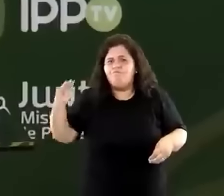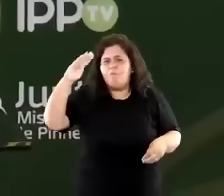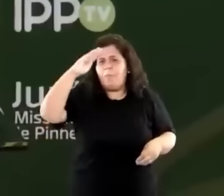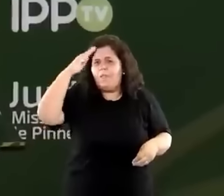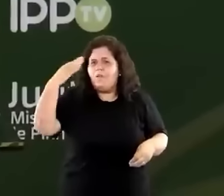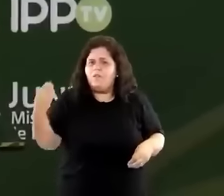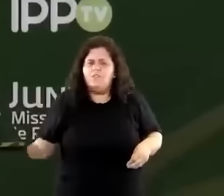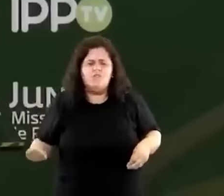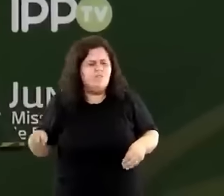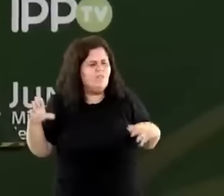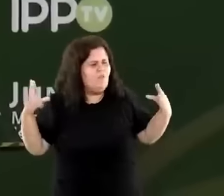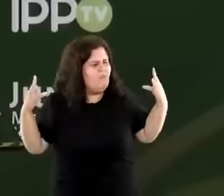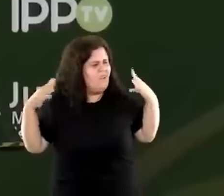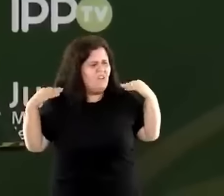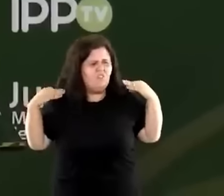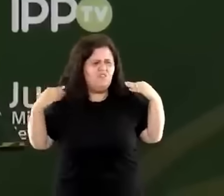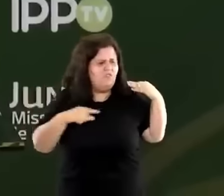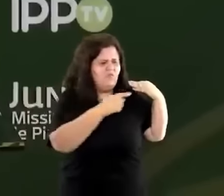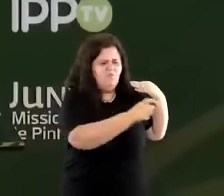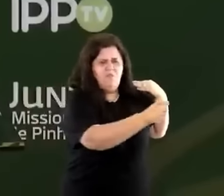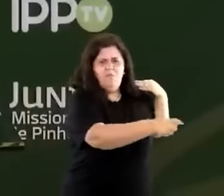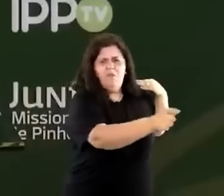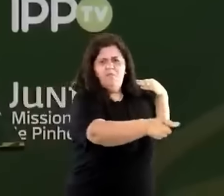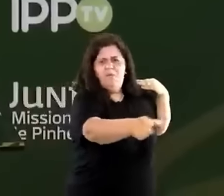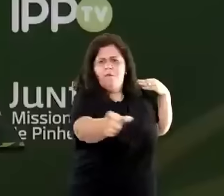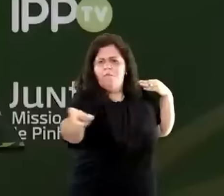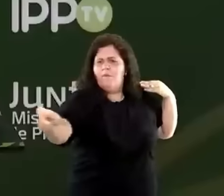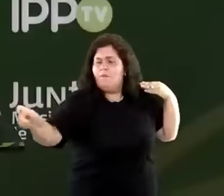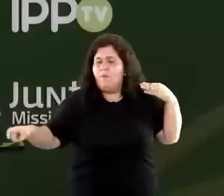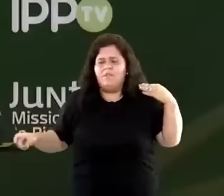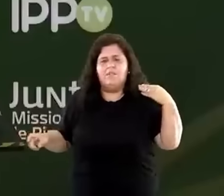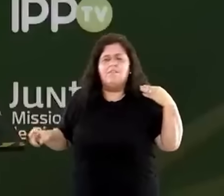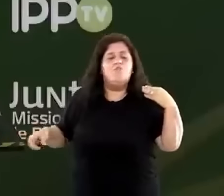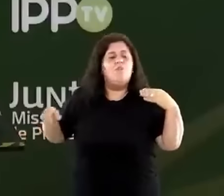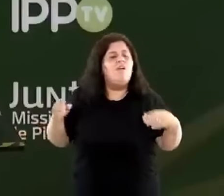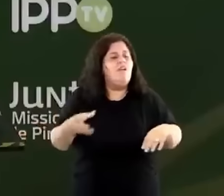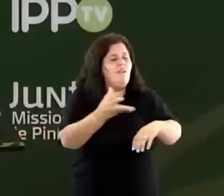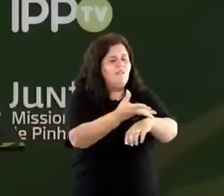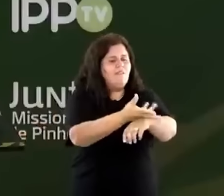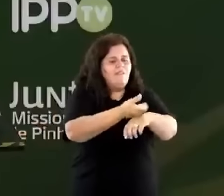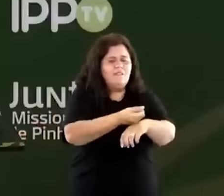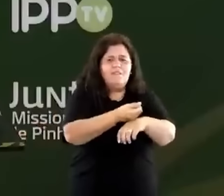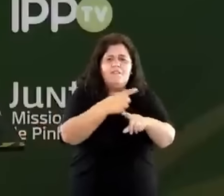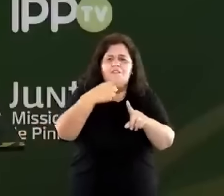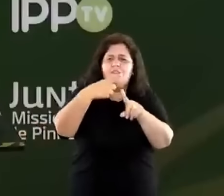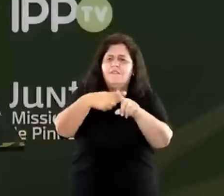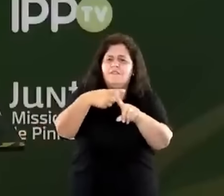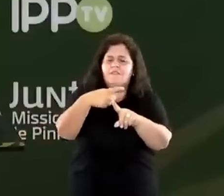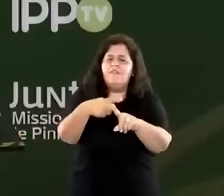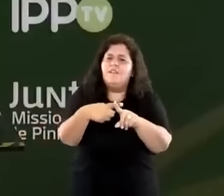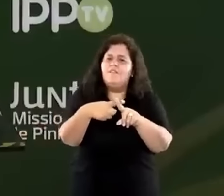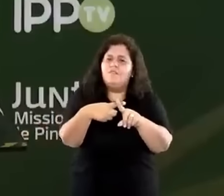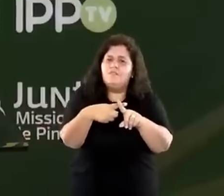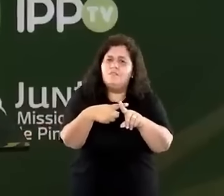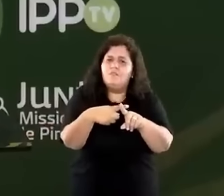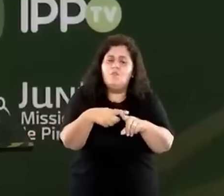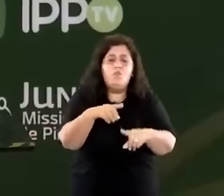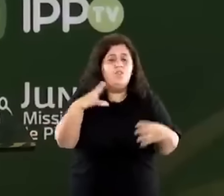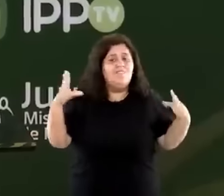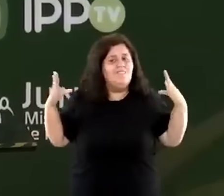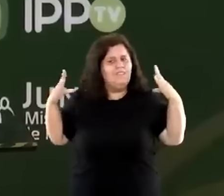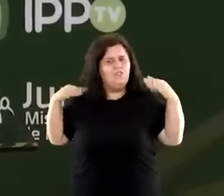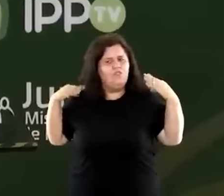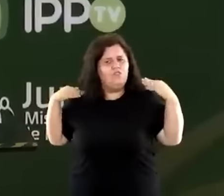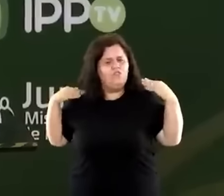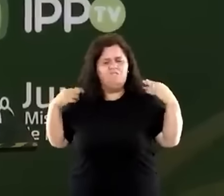não são anjos aqui que estão sentados nesses 24 Tronos mas a igreja primeiro porque a Bíblia nunca diz que os anjos vão